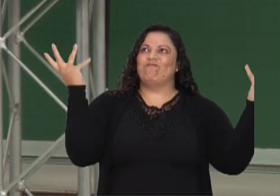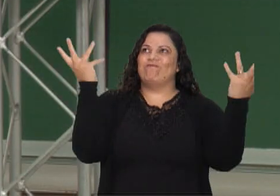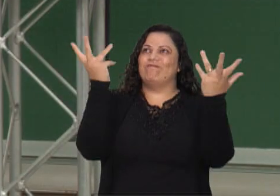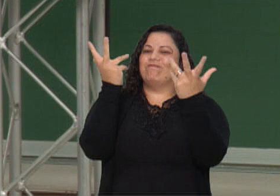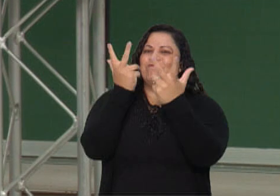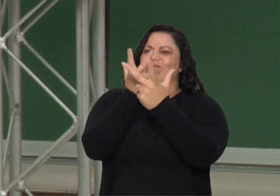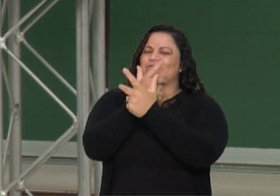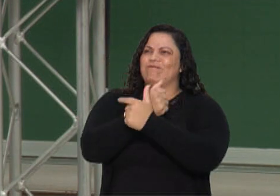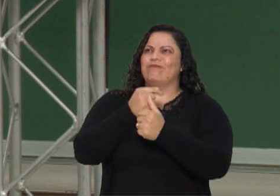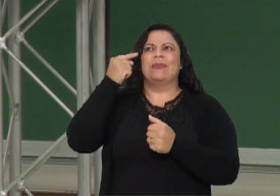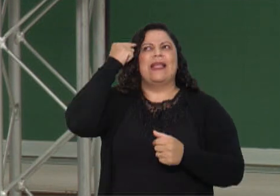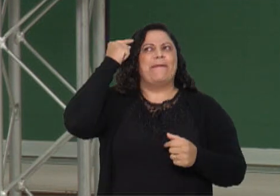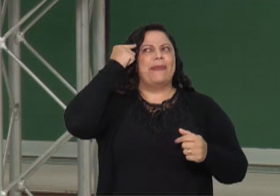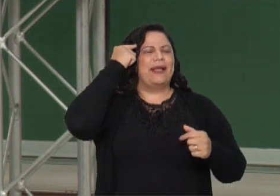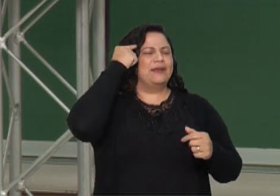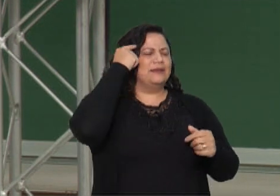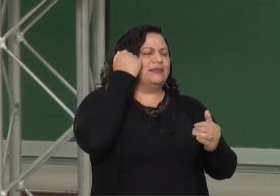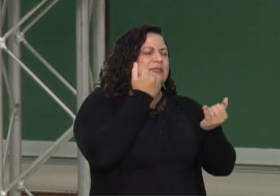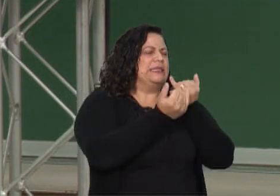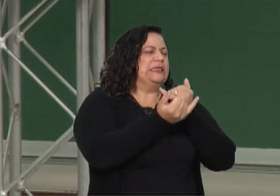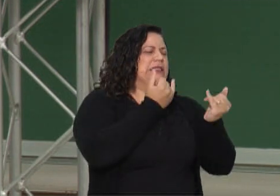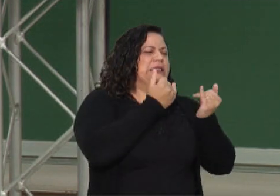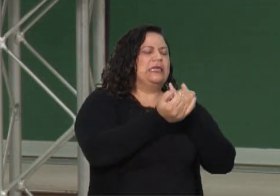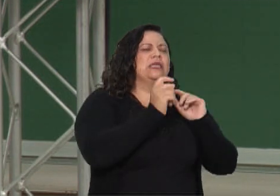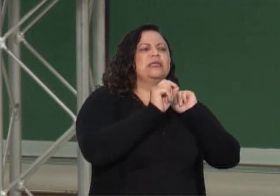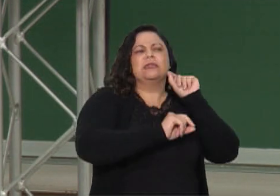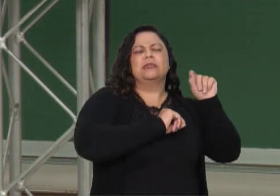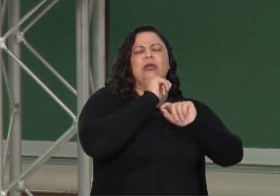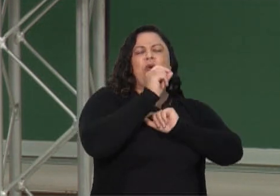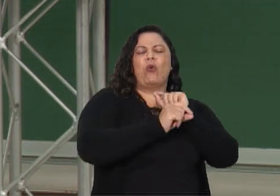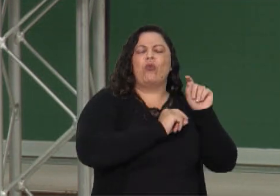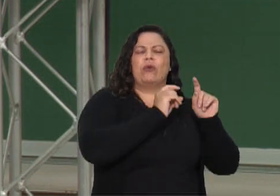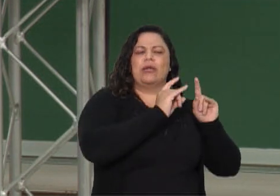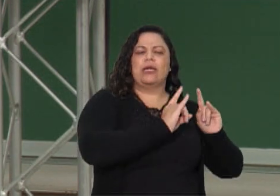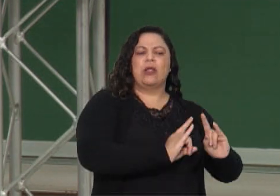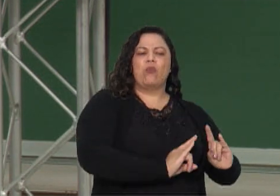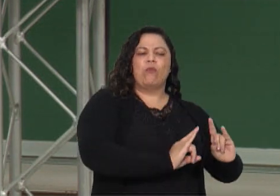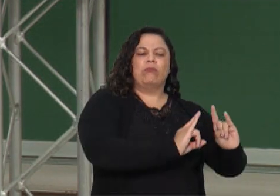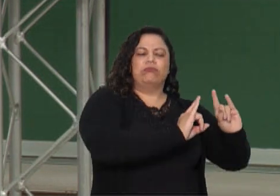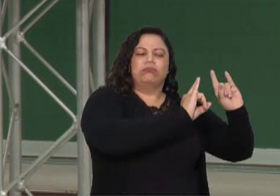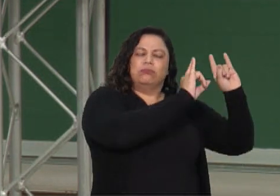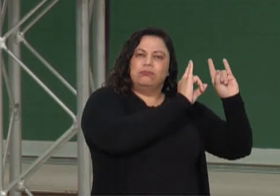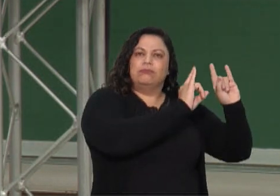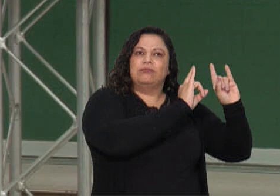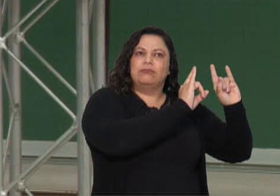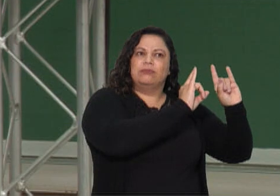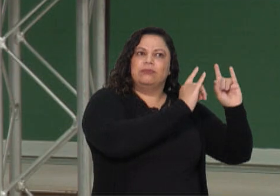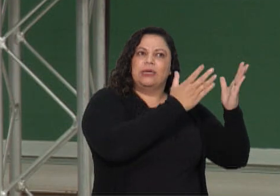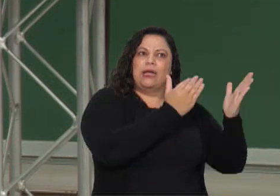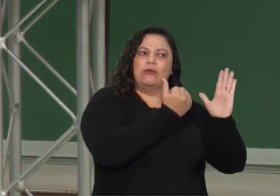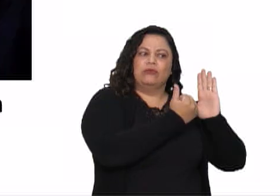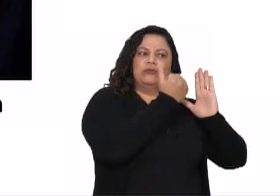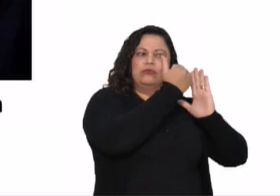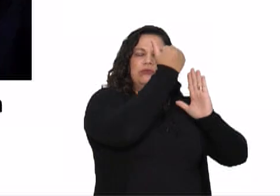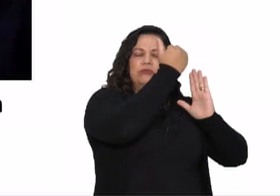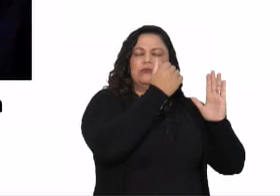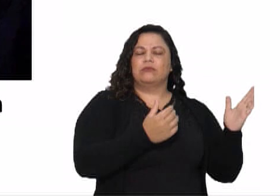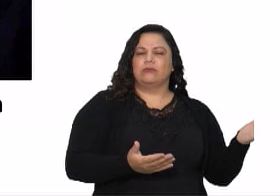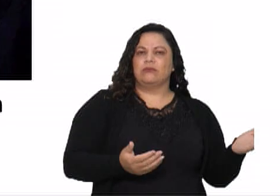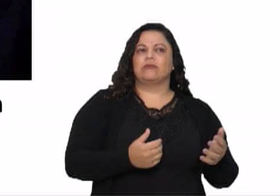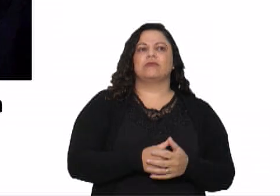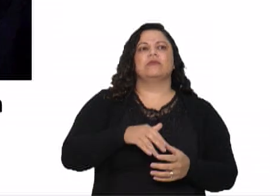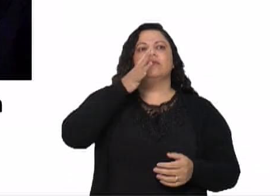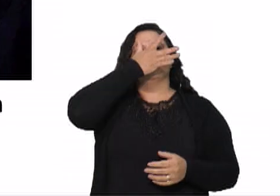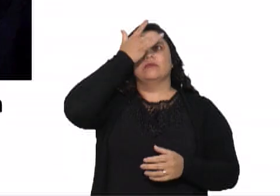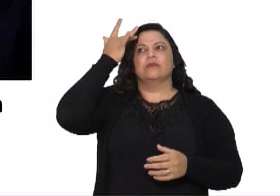um predinho, sei lá, de 4 andares, esse painel. Olha as pessoas aqui, olha